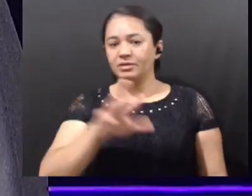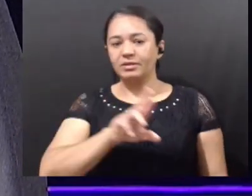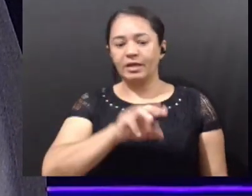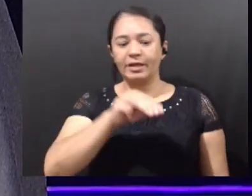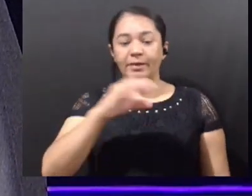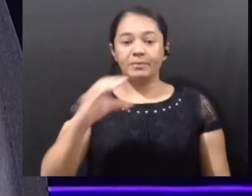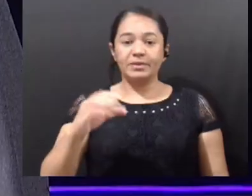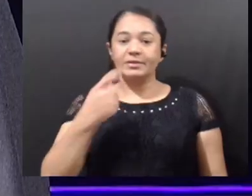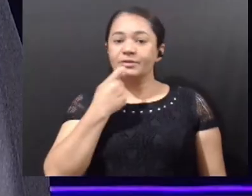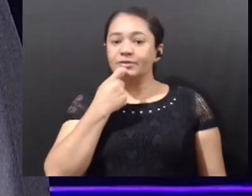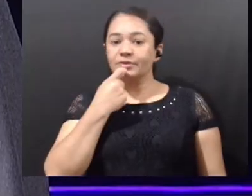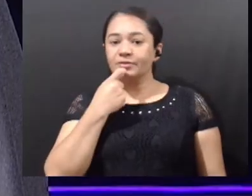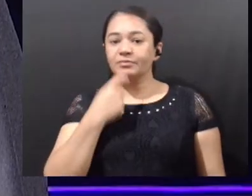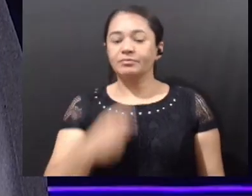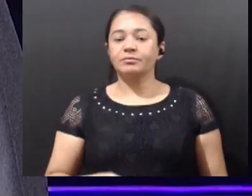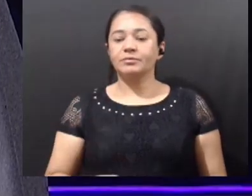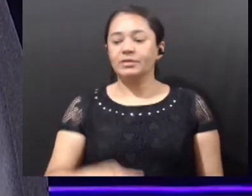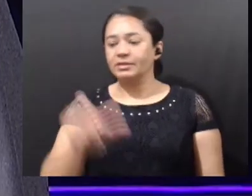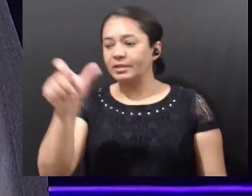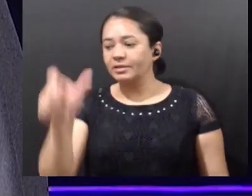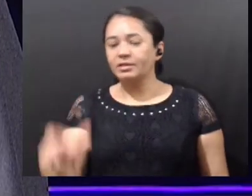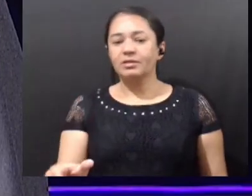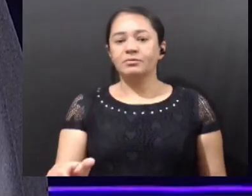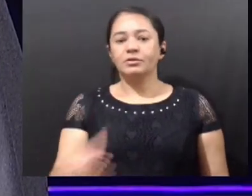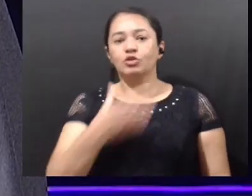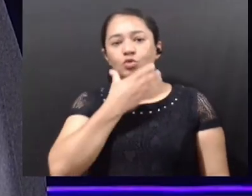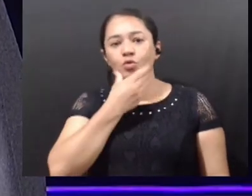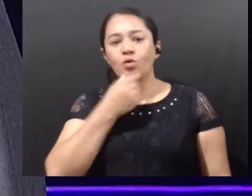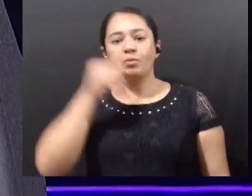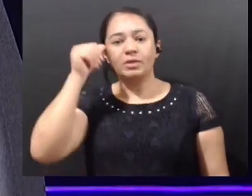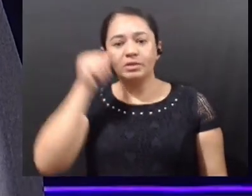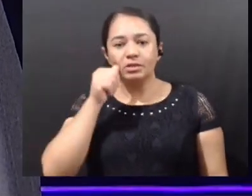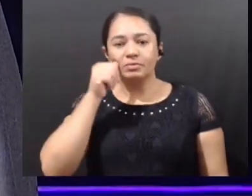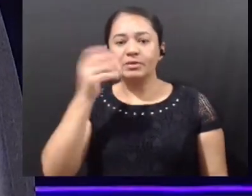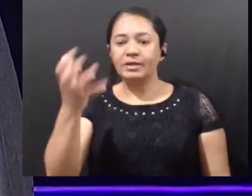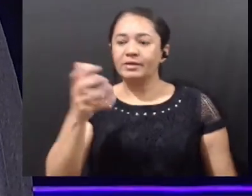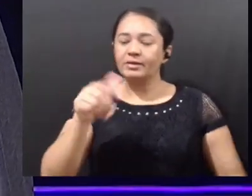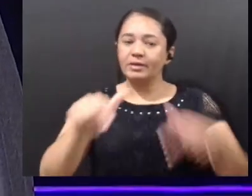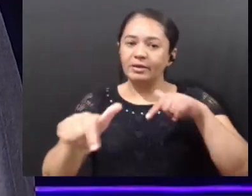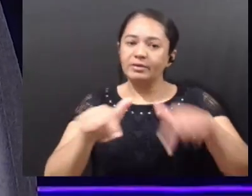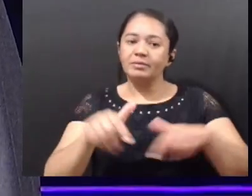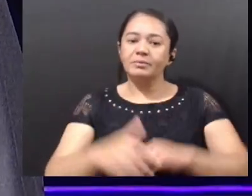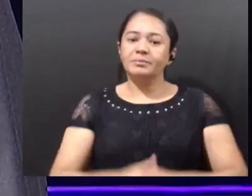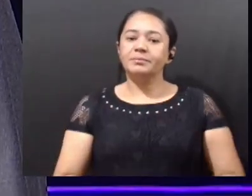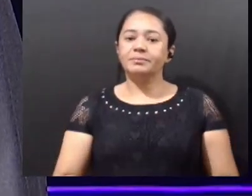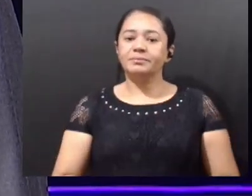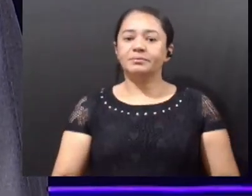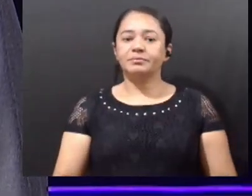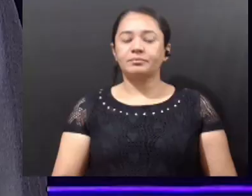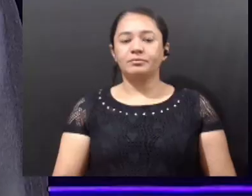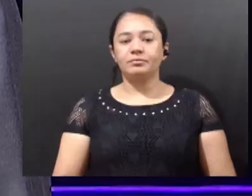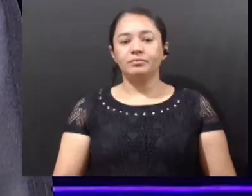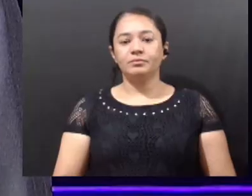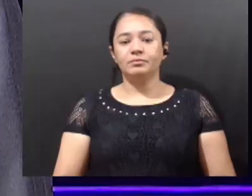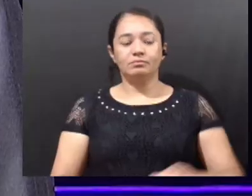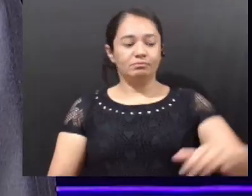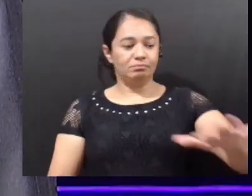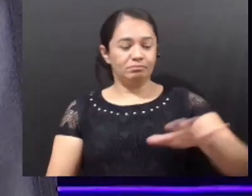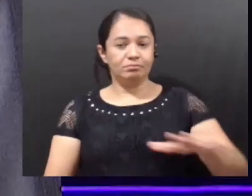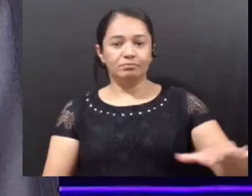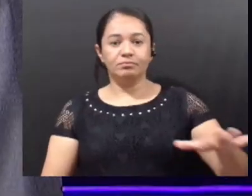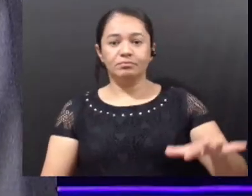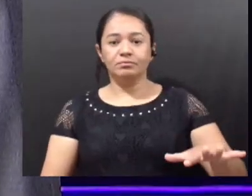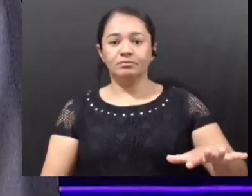dessa pessoa, desse homem, dessa mulher que queira trabalhar nesse segmento? É uma área, é muito